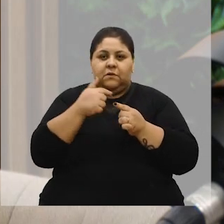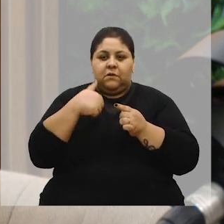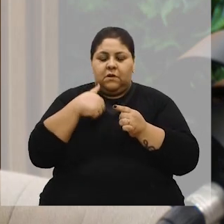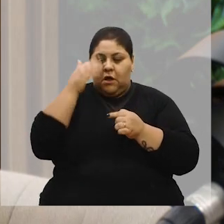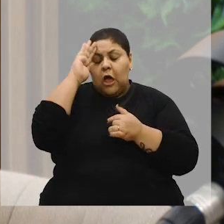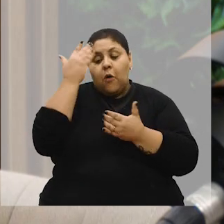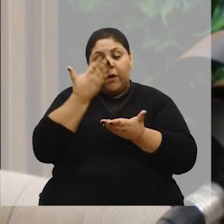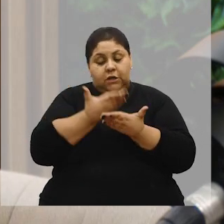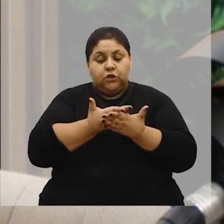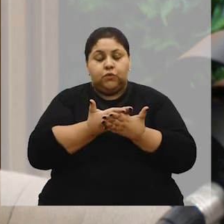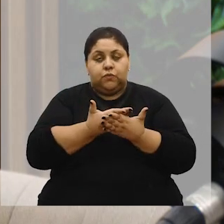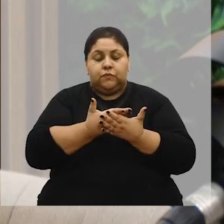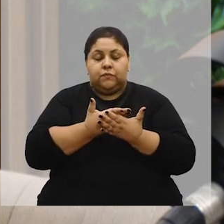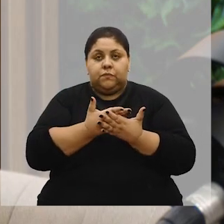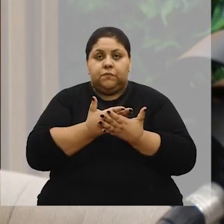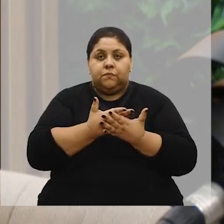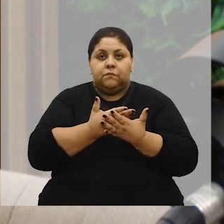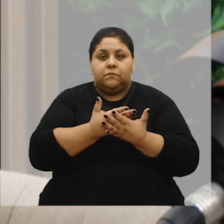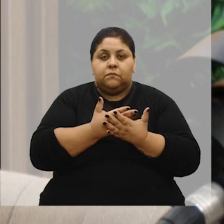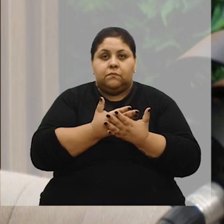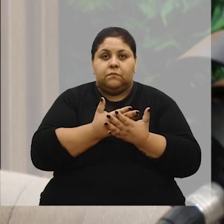percepção, pelo menos, né,